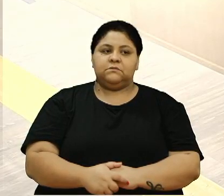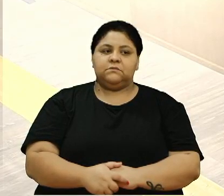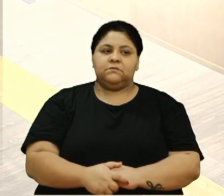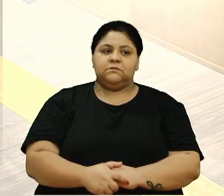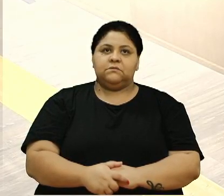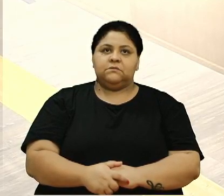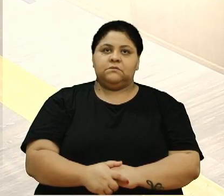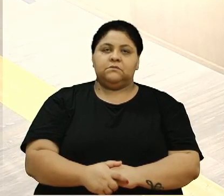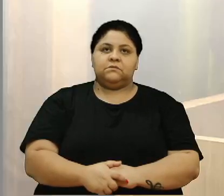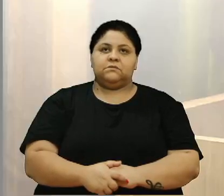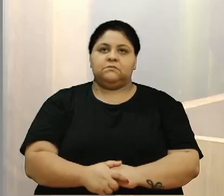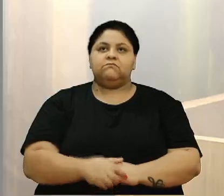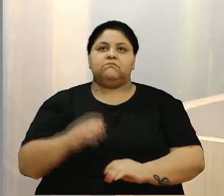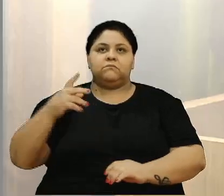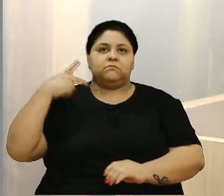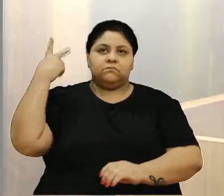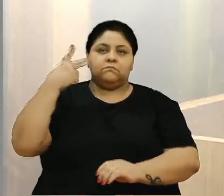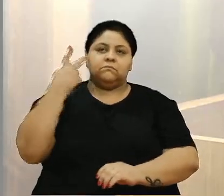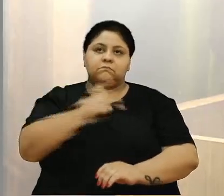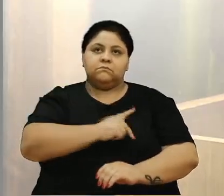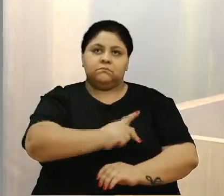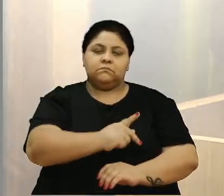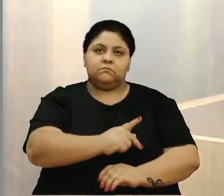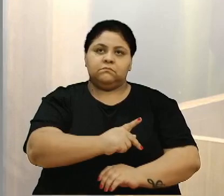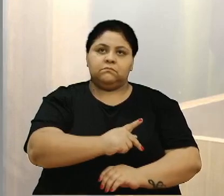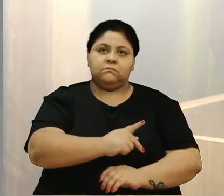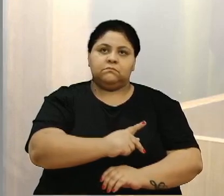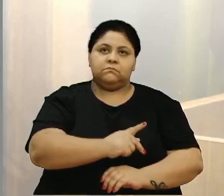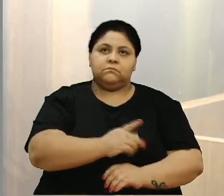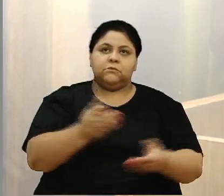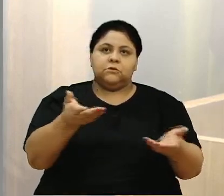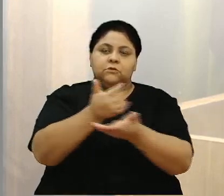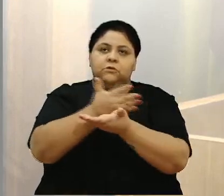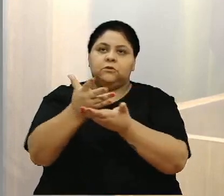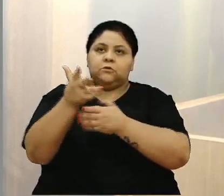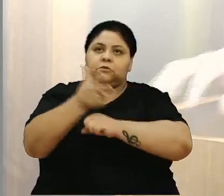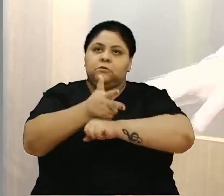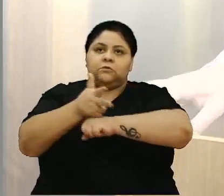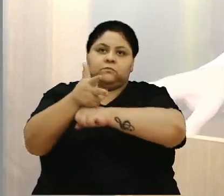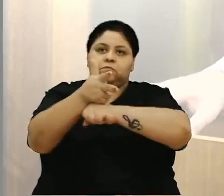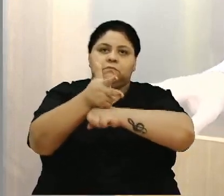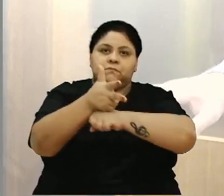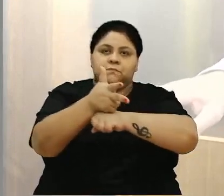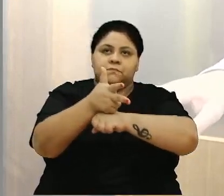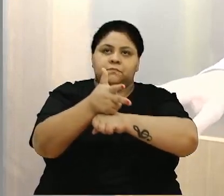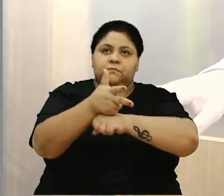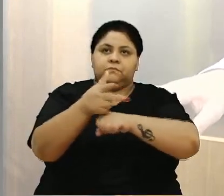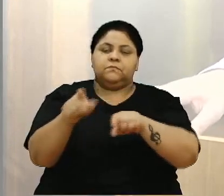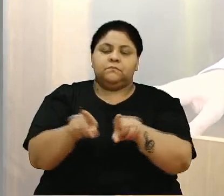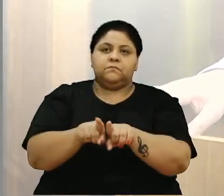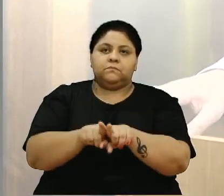Senhor presidente, caros colegas, eu vou começar exibindo um vídeo de hoje de manhã.